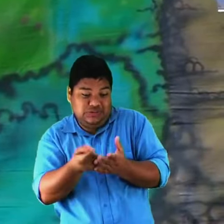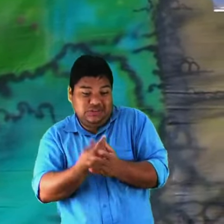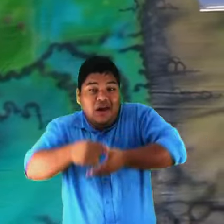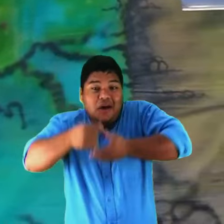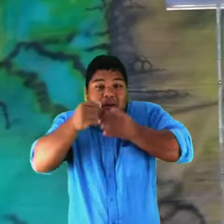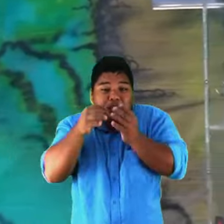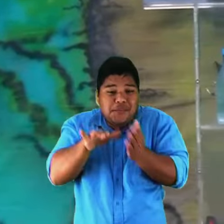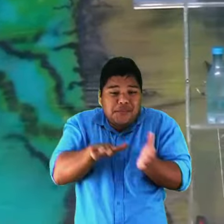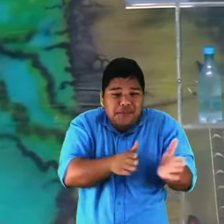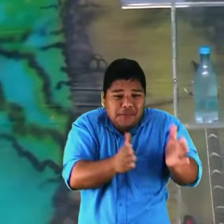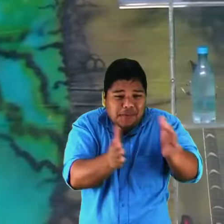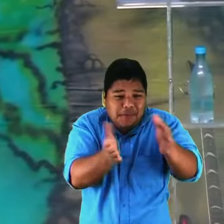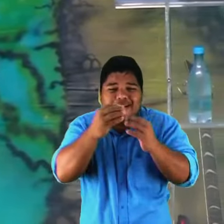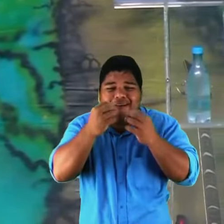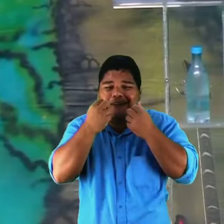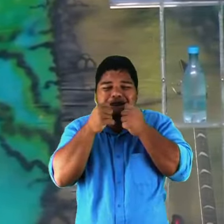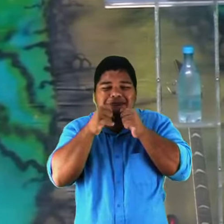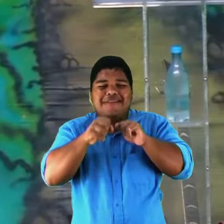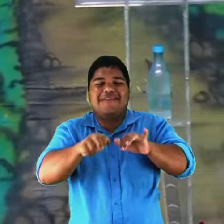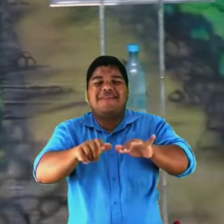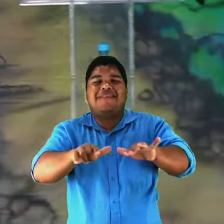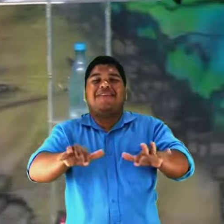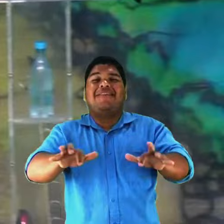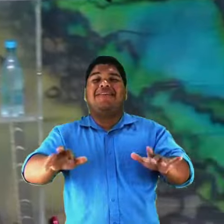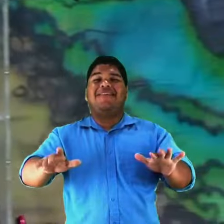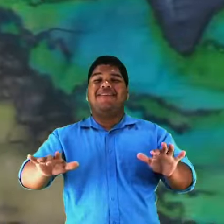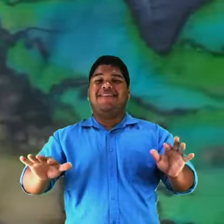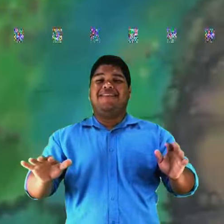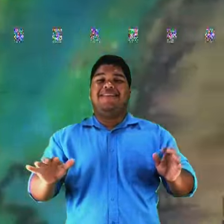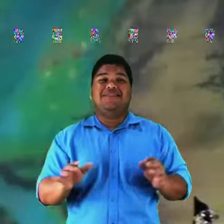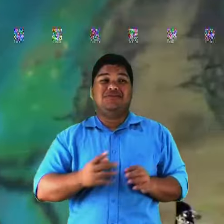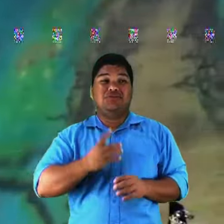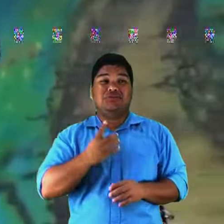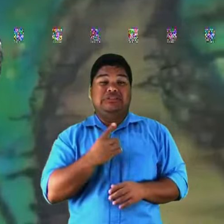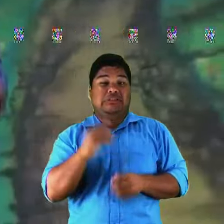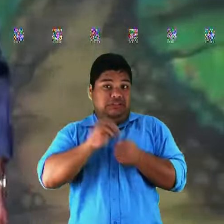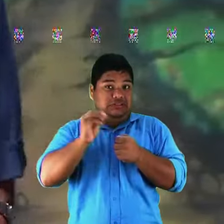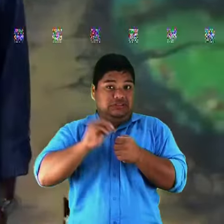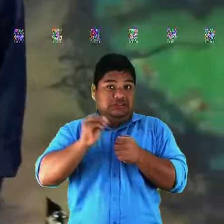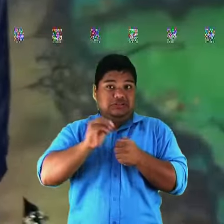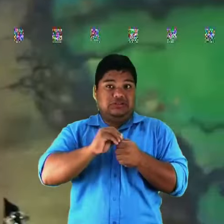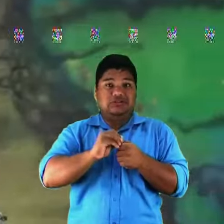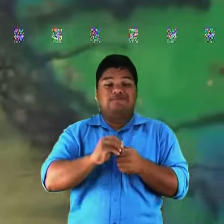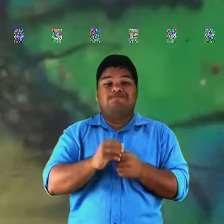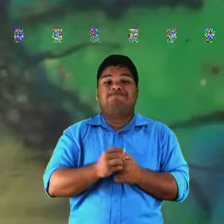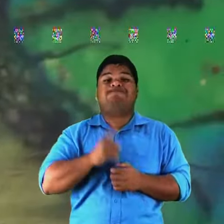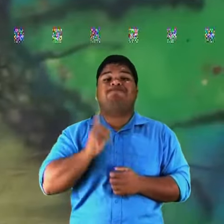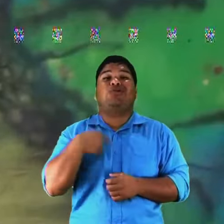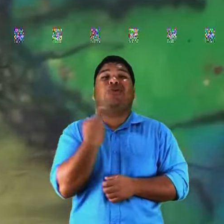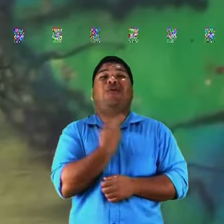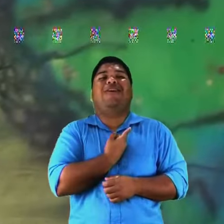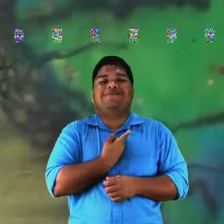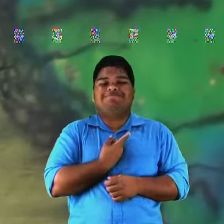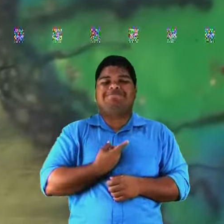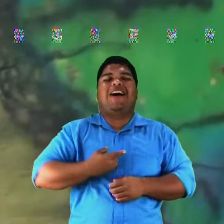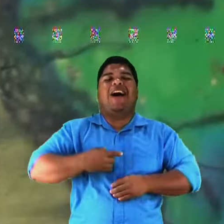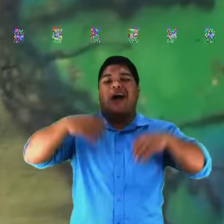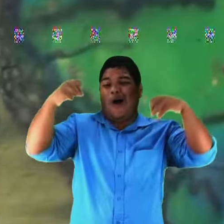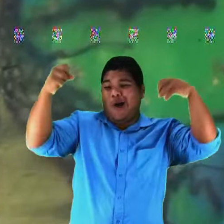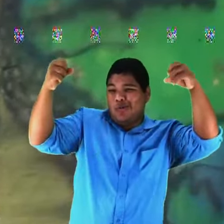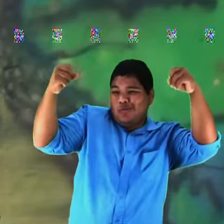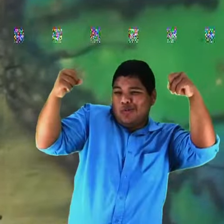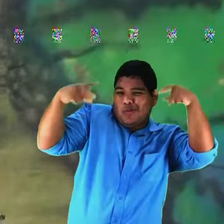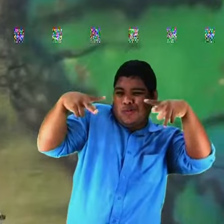consequentemente resultam em ações no nosso dia a dia, nós seremos a luz nesse mundo. Nós seremos aqueles